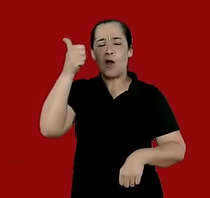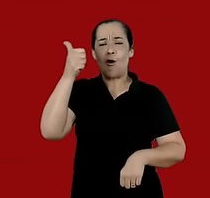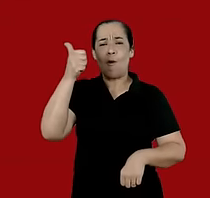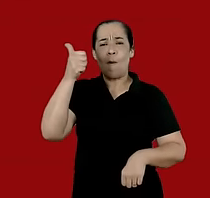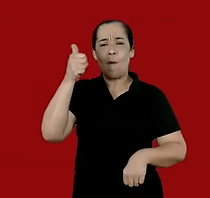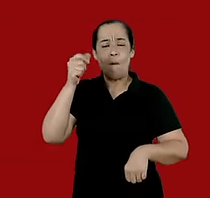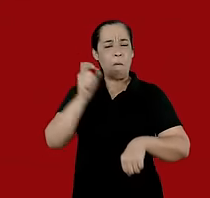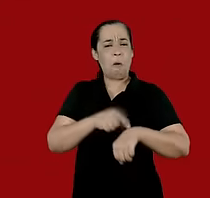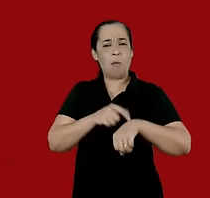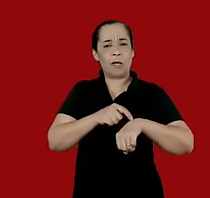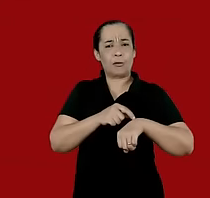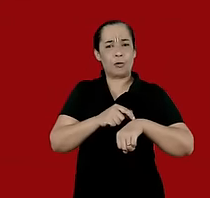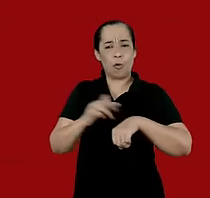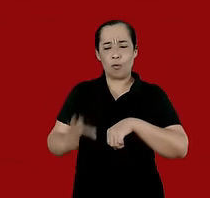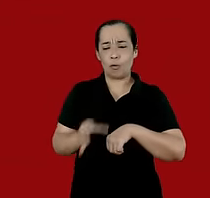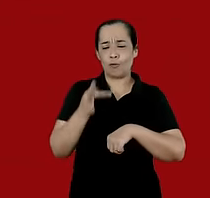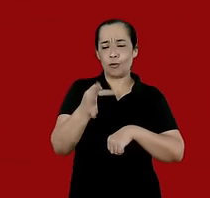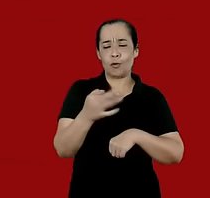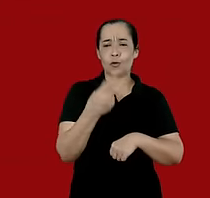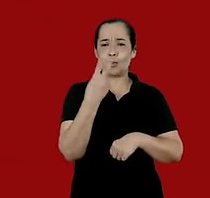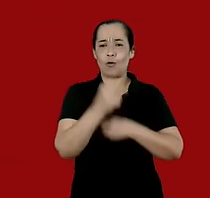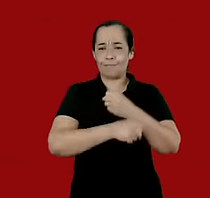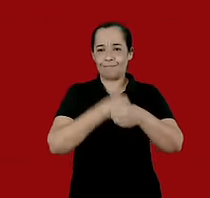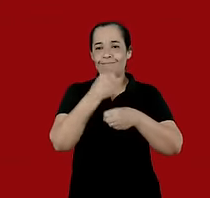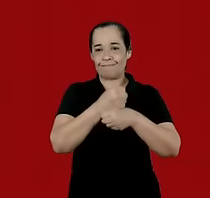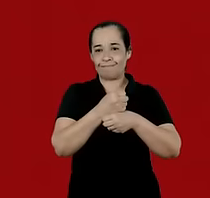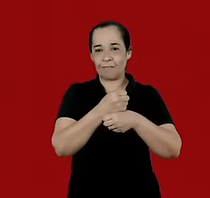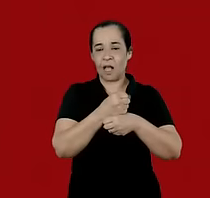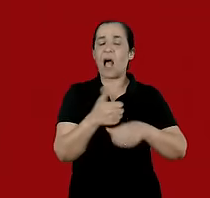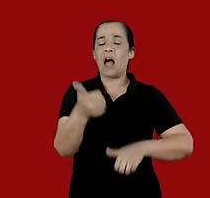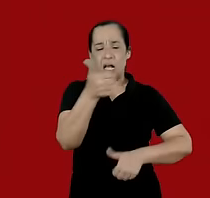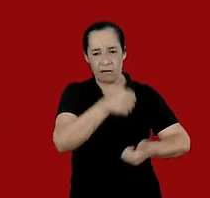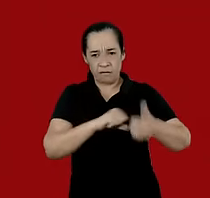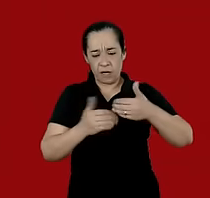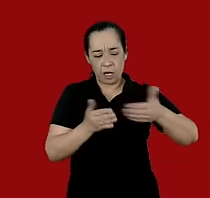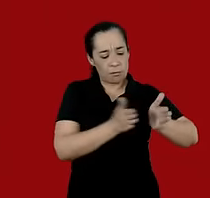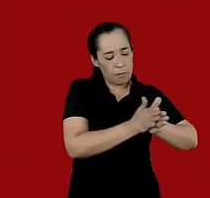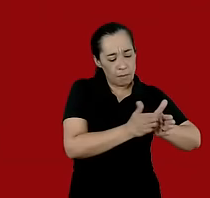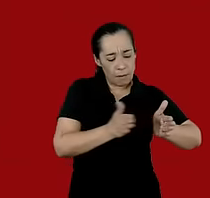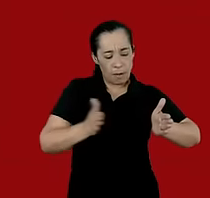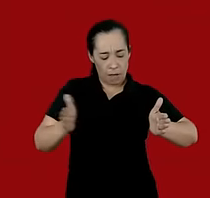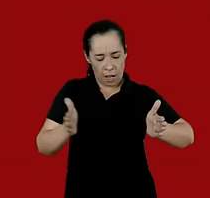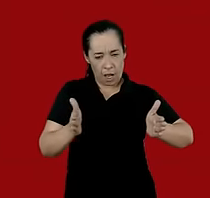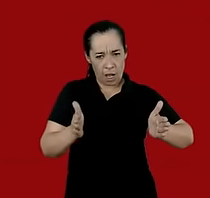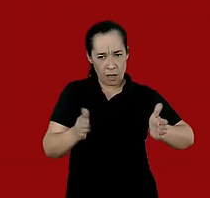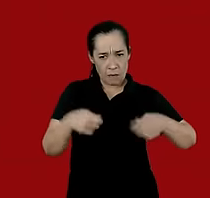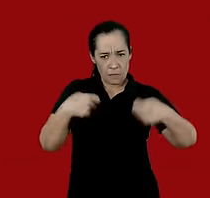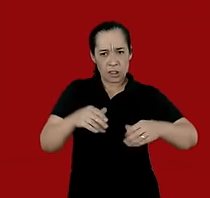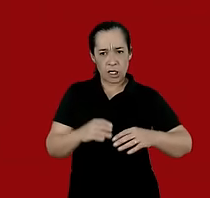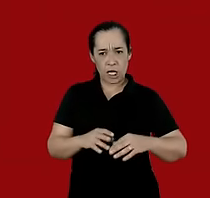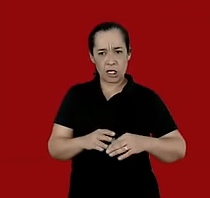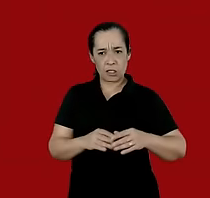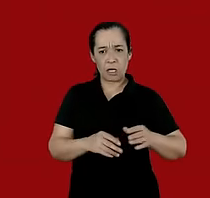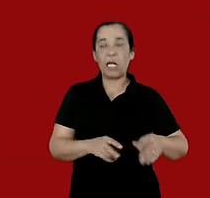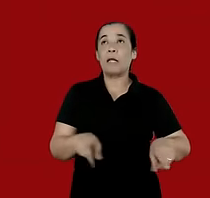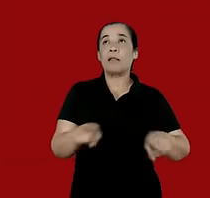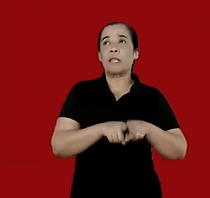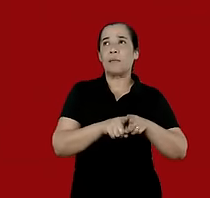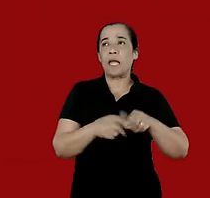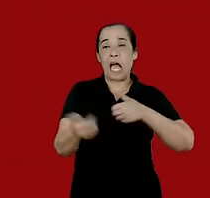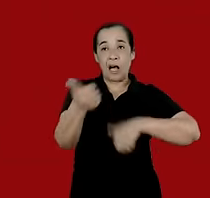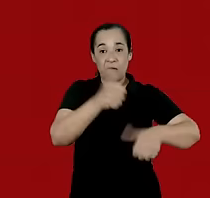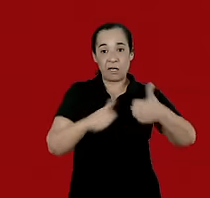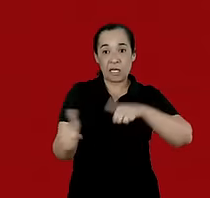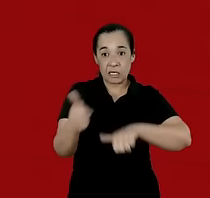meses então a gente fez uma análise macroeconômica que tem um cenário básico que precisa se consolidar fizemos uma análise histórica que a gente